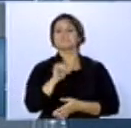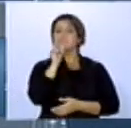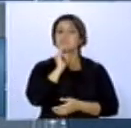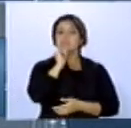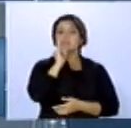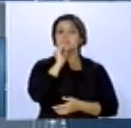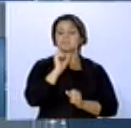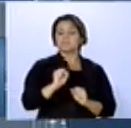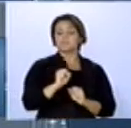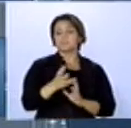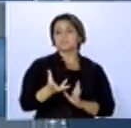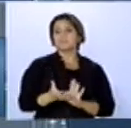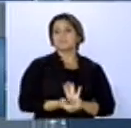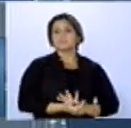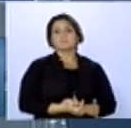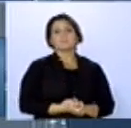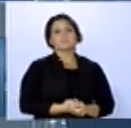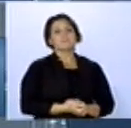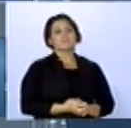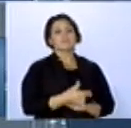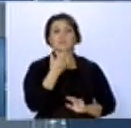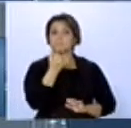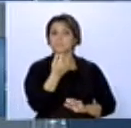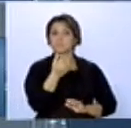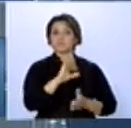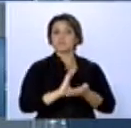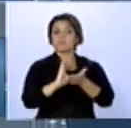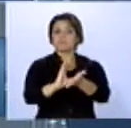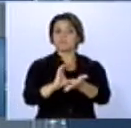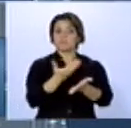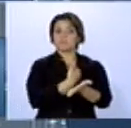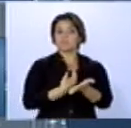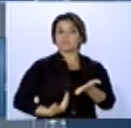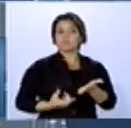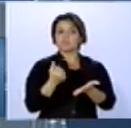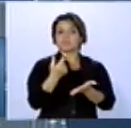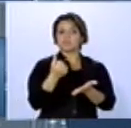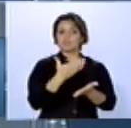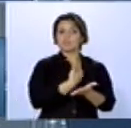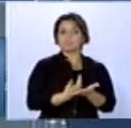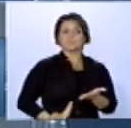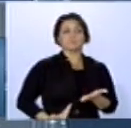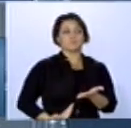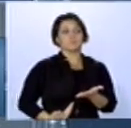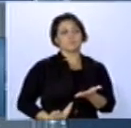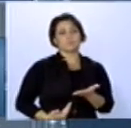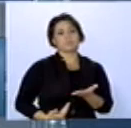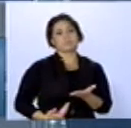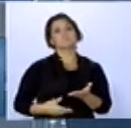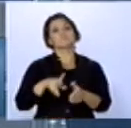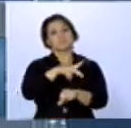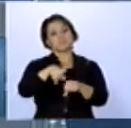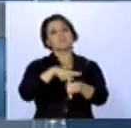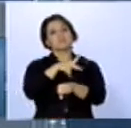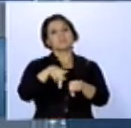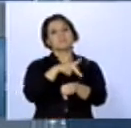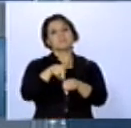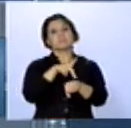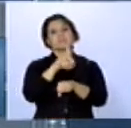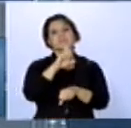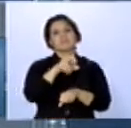exemplo repassar recursos públicos quase todos boa parte dos países Democráticos